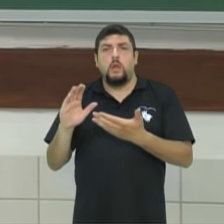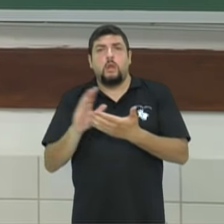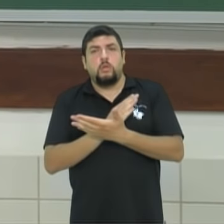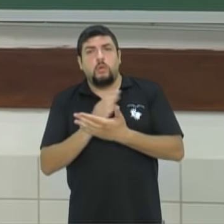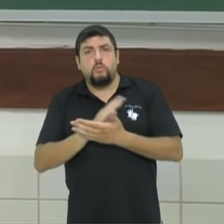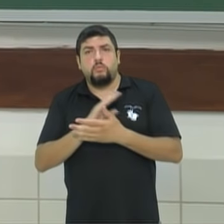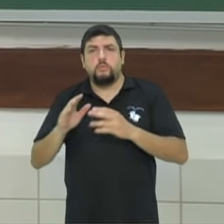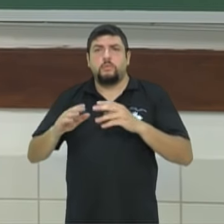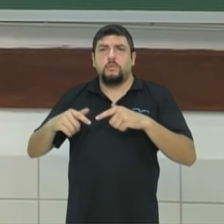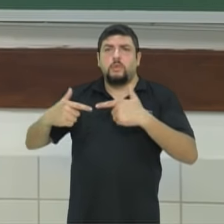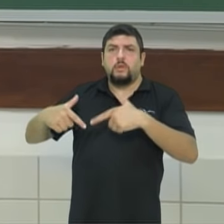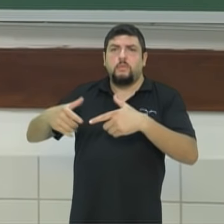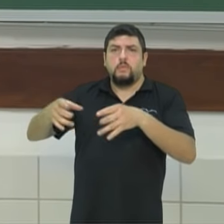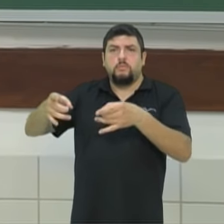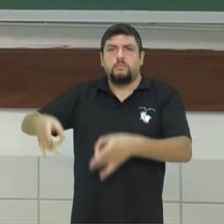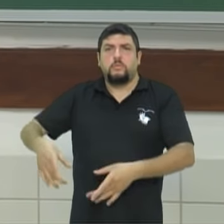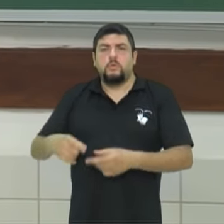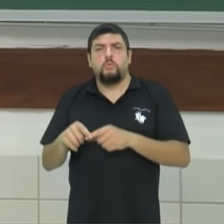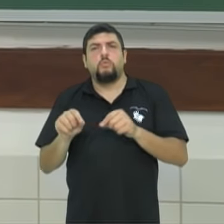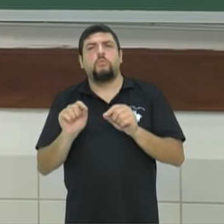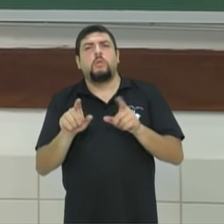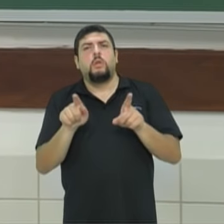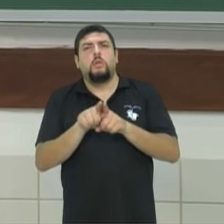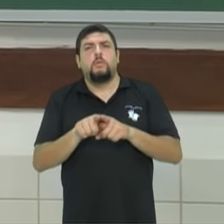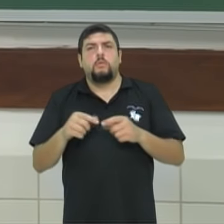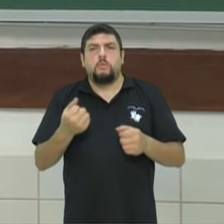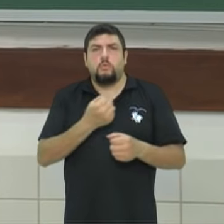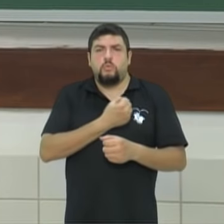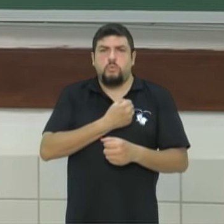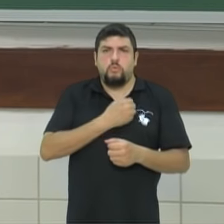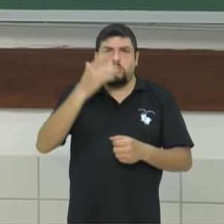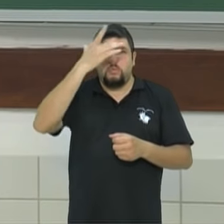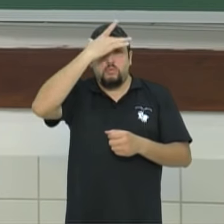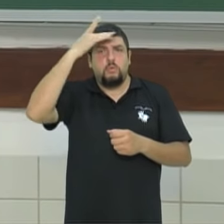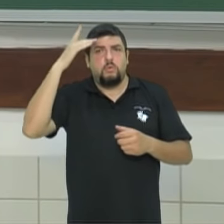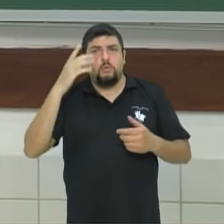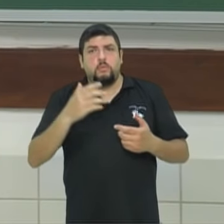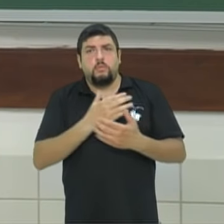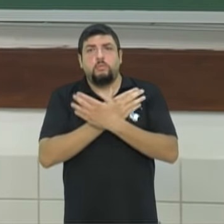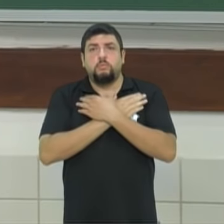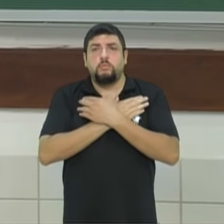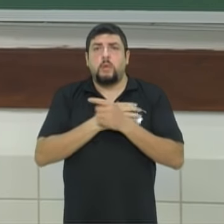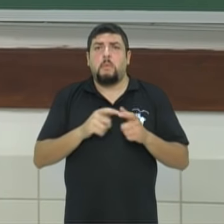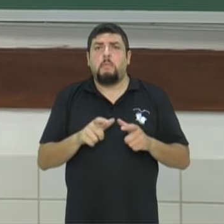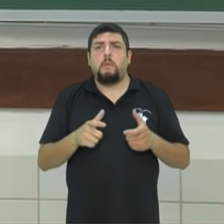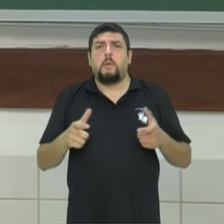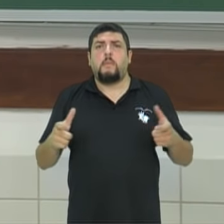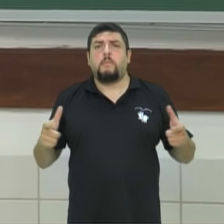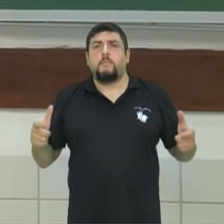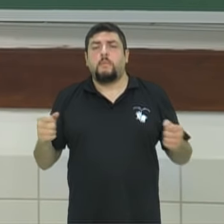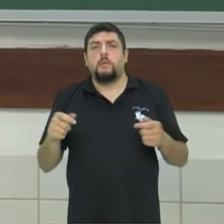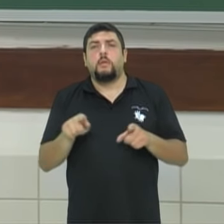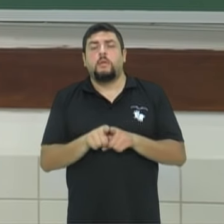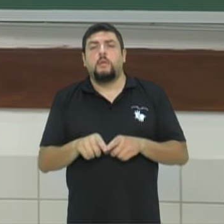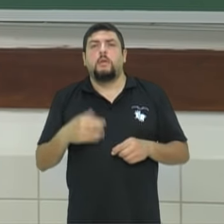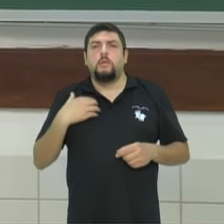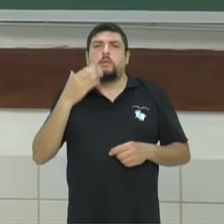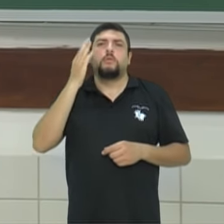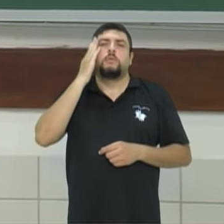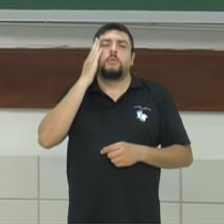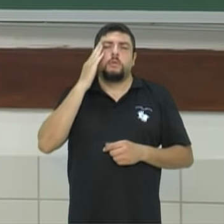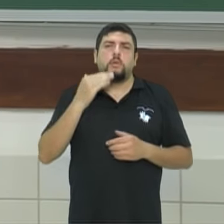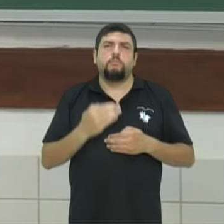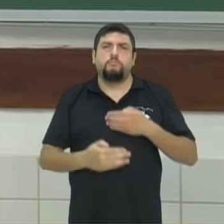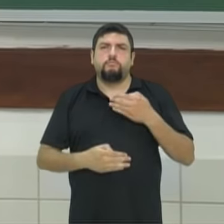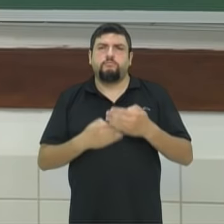empregos, né, e aumentou aí o número de desemprego e, consequentemente, a gente sabe que as coisas vão se